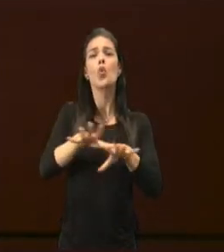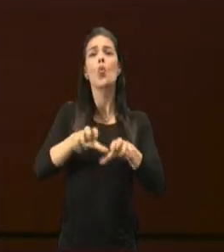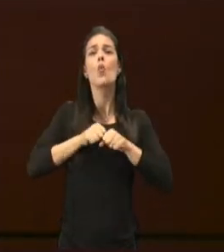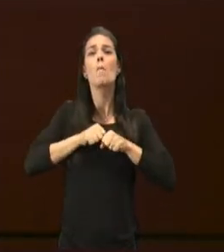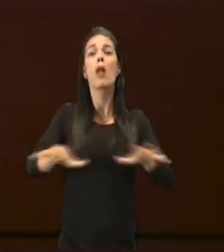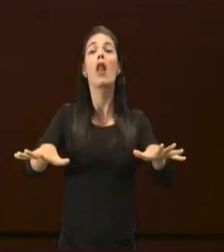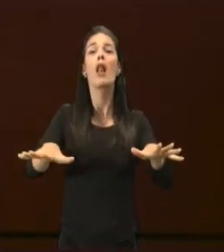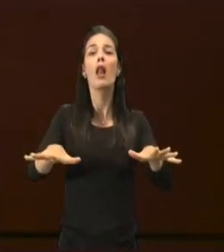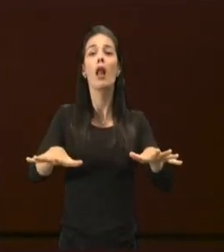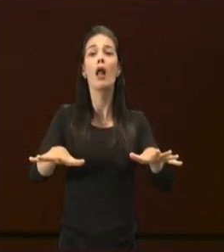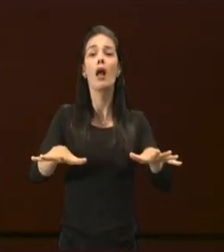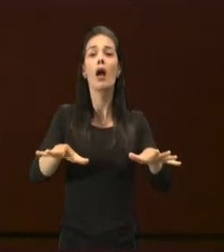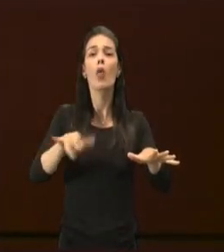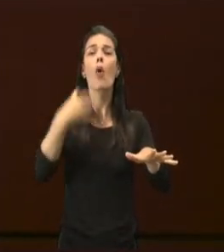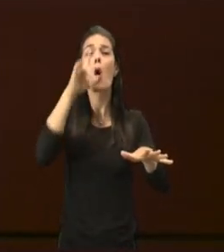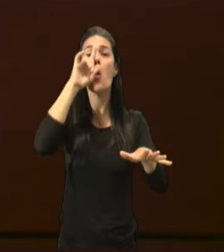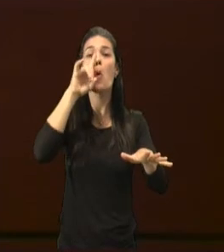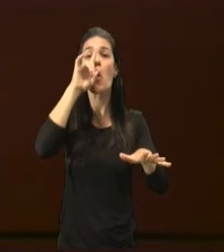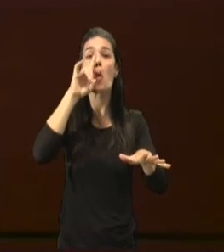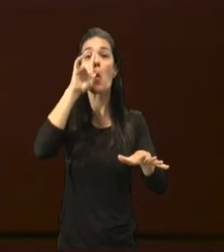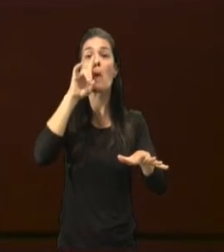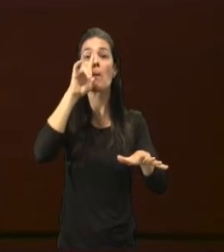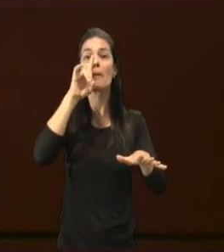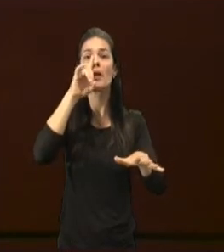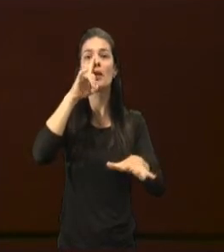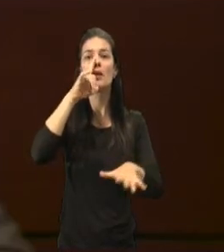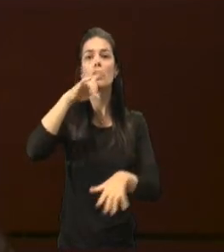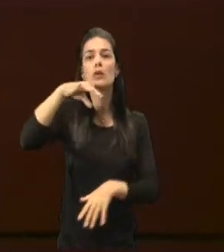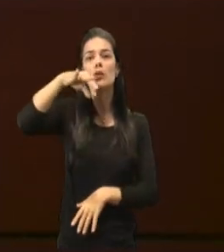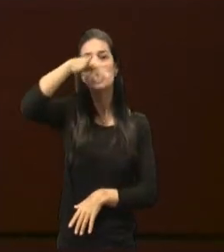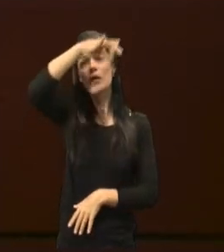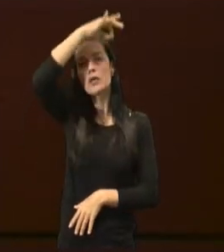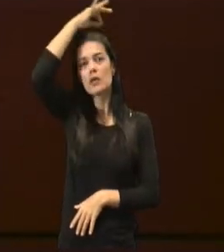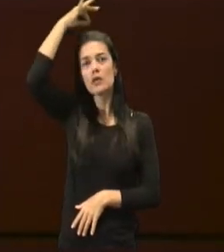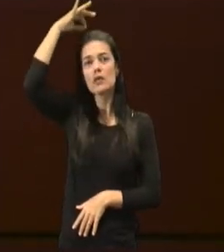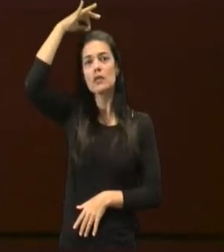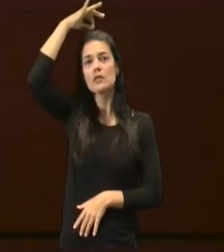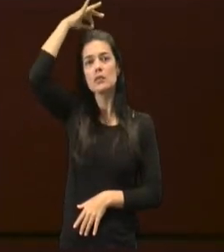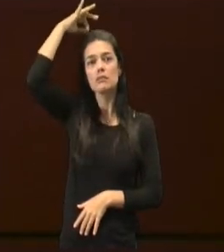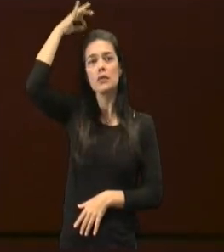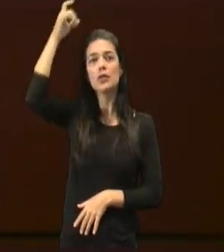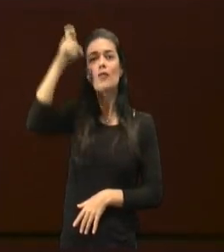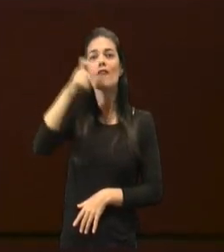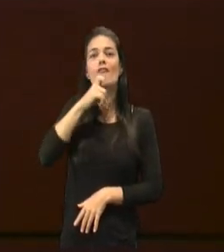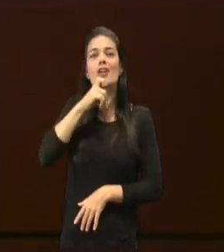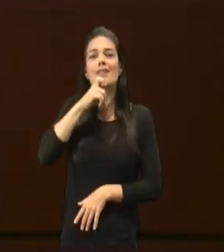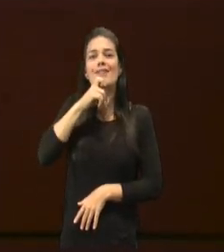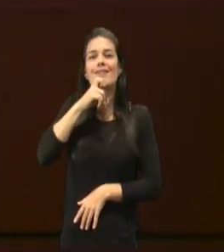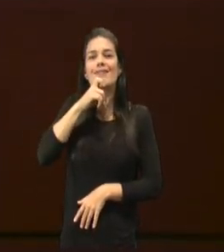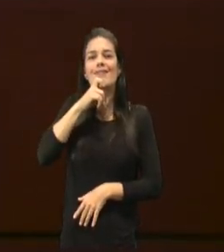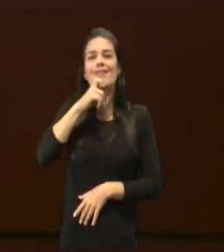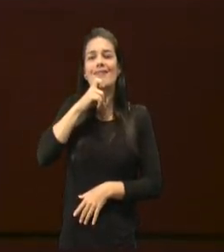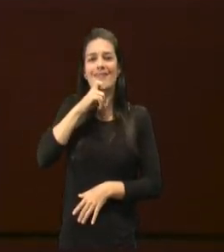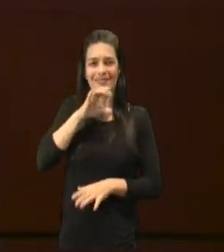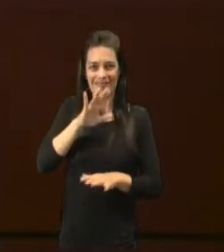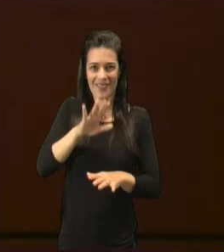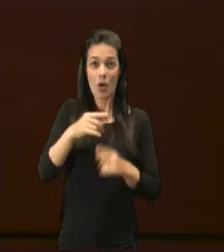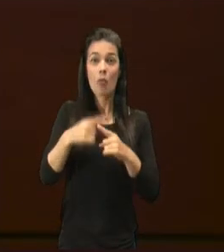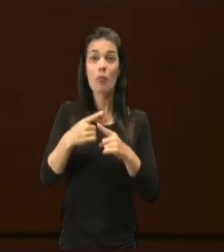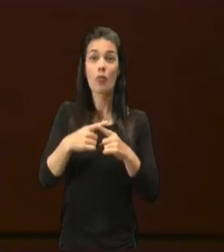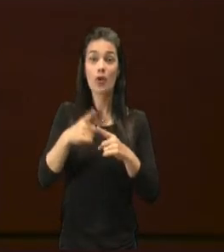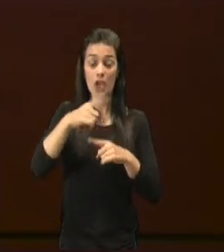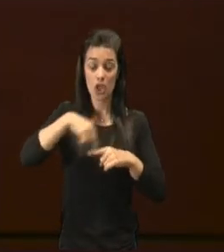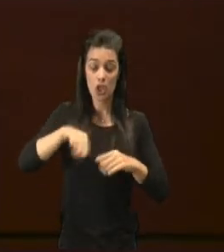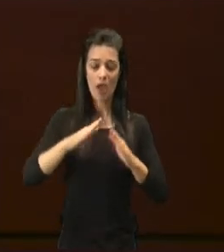provocar esfriamento espiritual, porque nós estamos no conforto da nossa casa. Nós não estamos mais com os